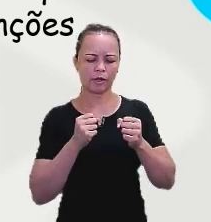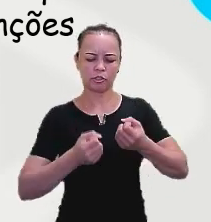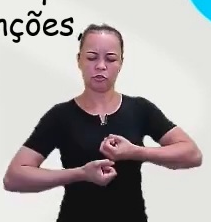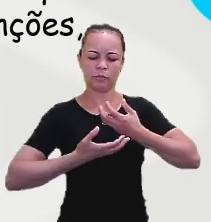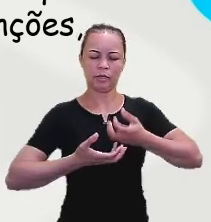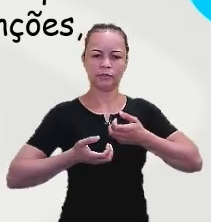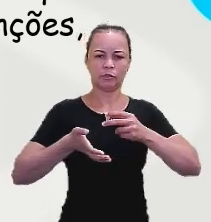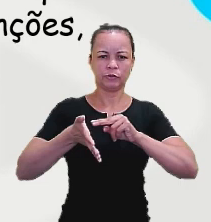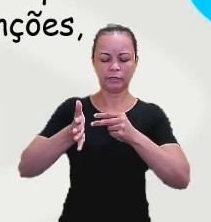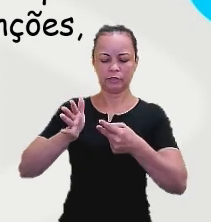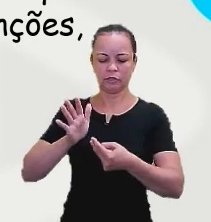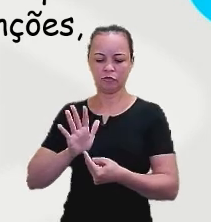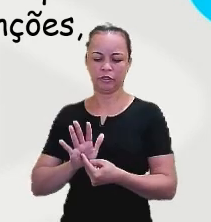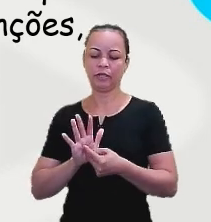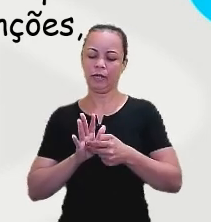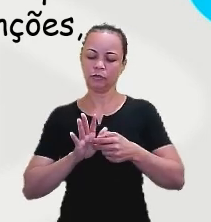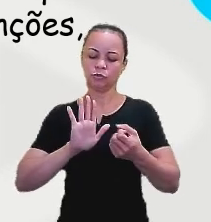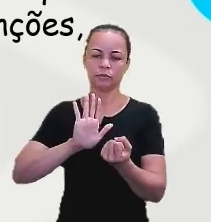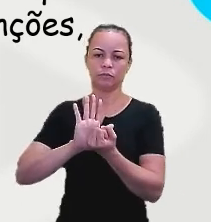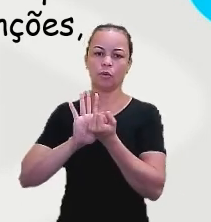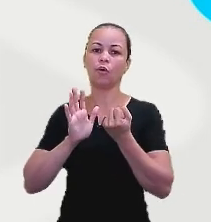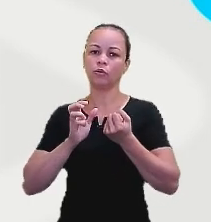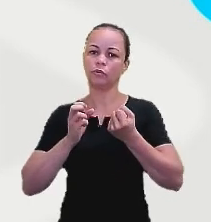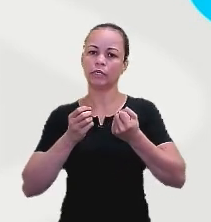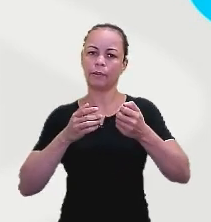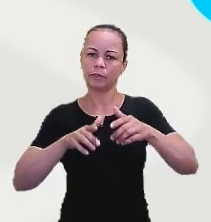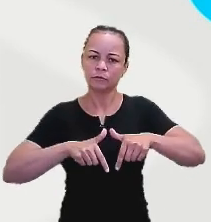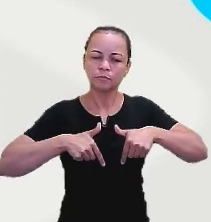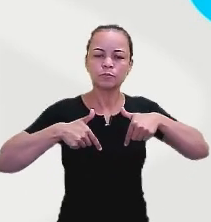ideias, intenções, emoções.